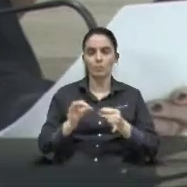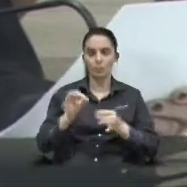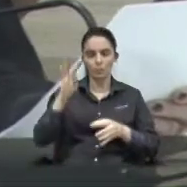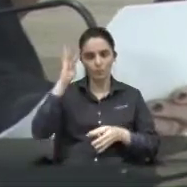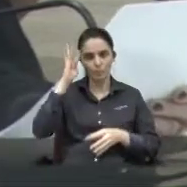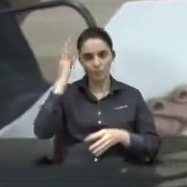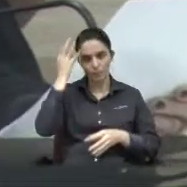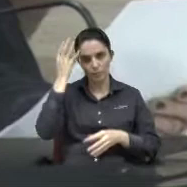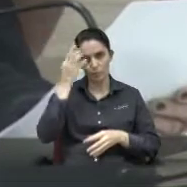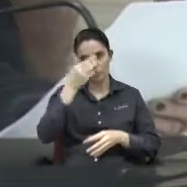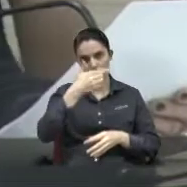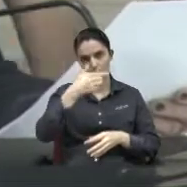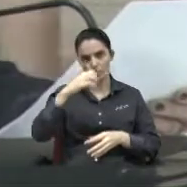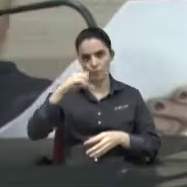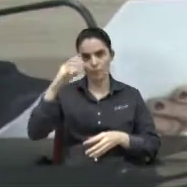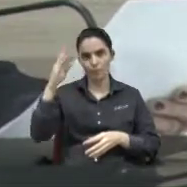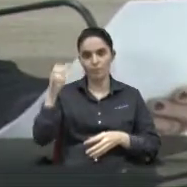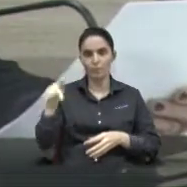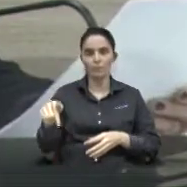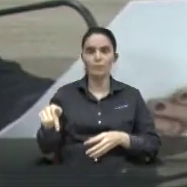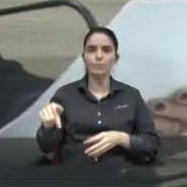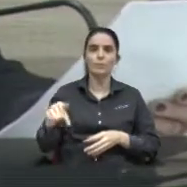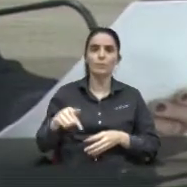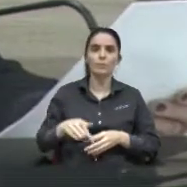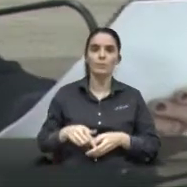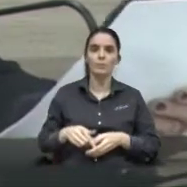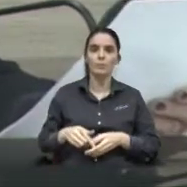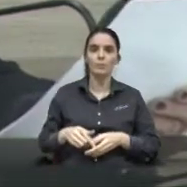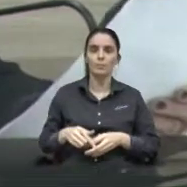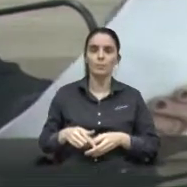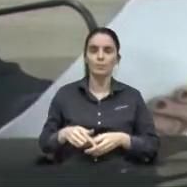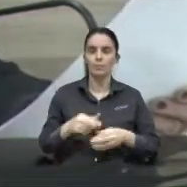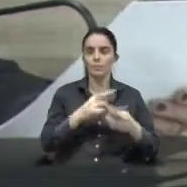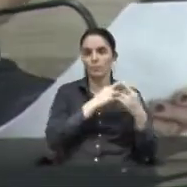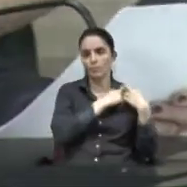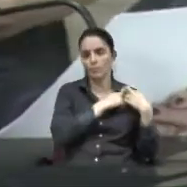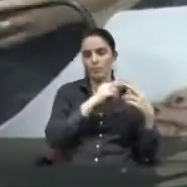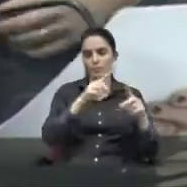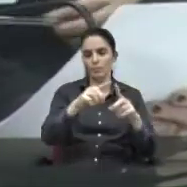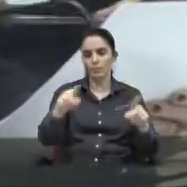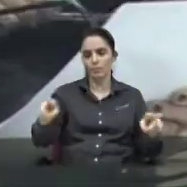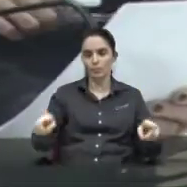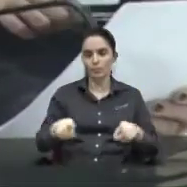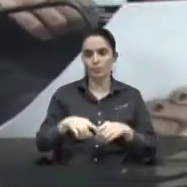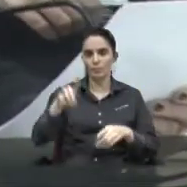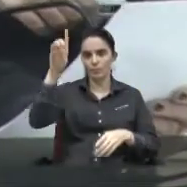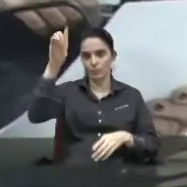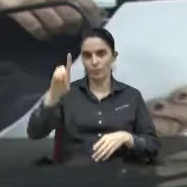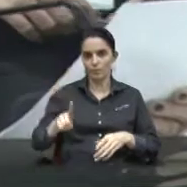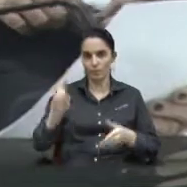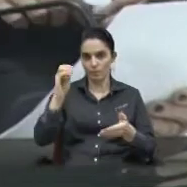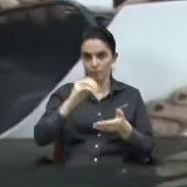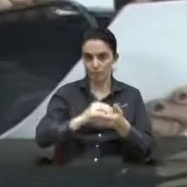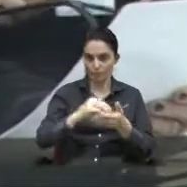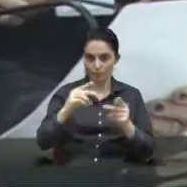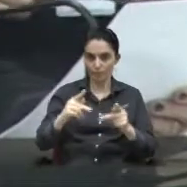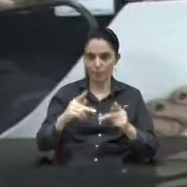resolução número 29/17, de autoria da mesa diretora, que acrescenta os